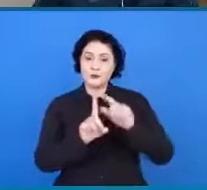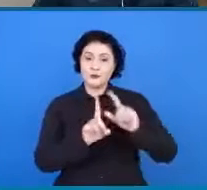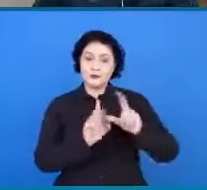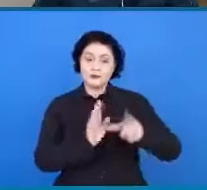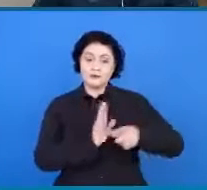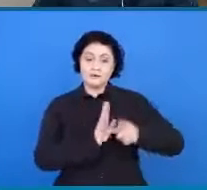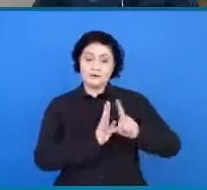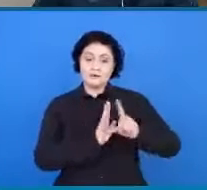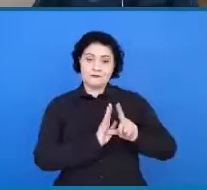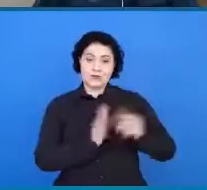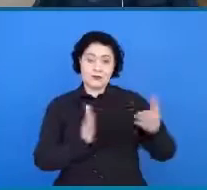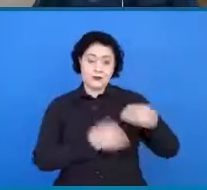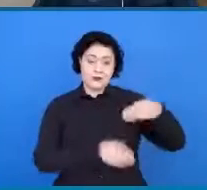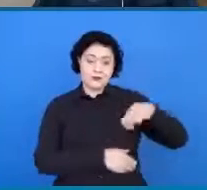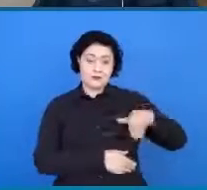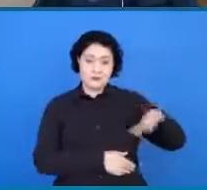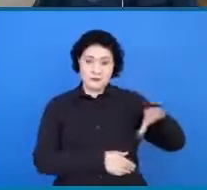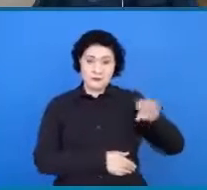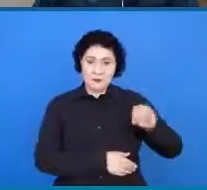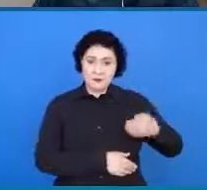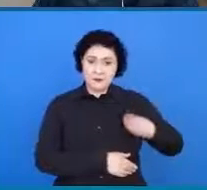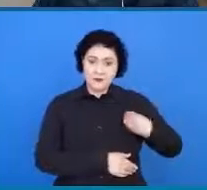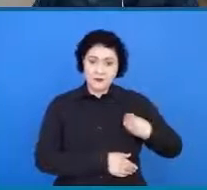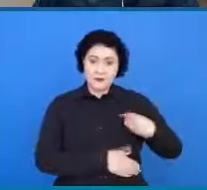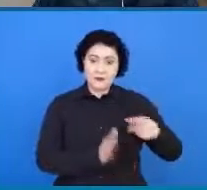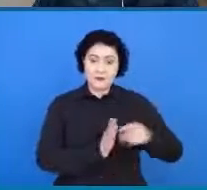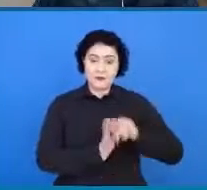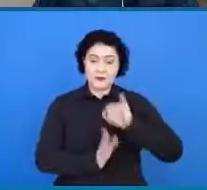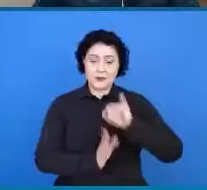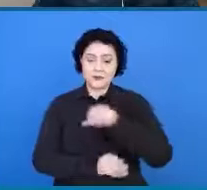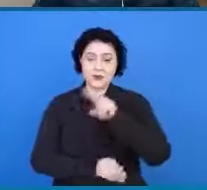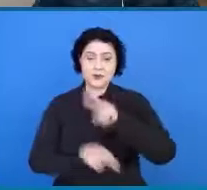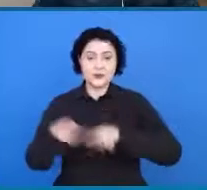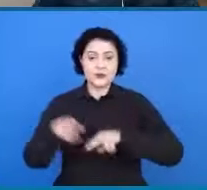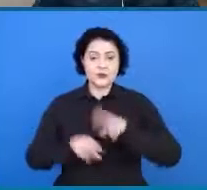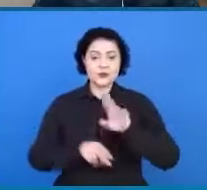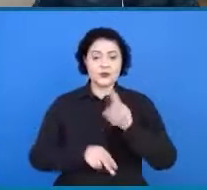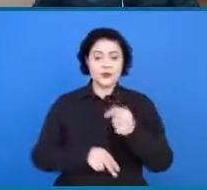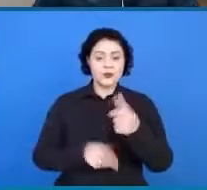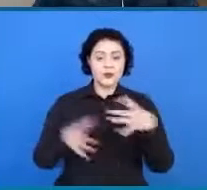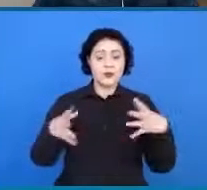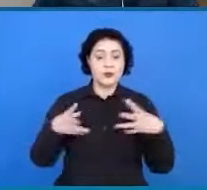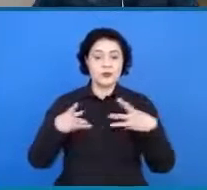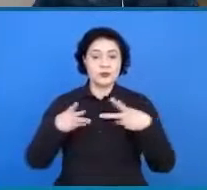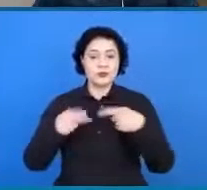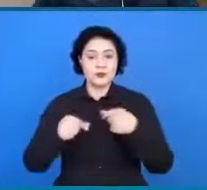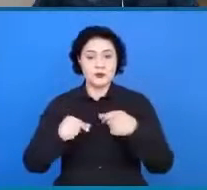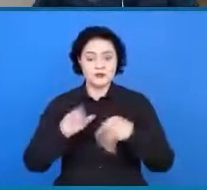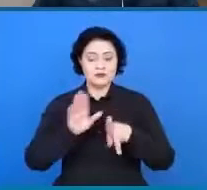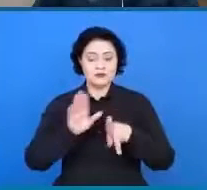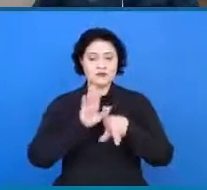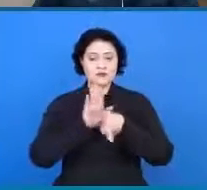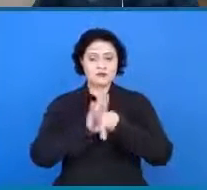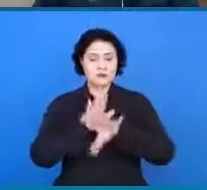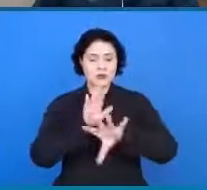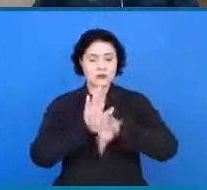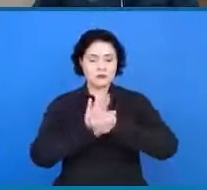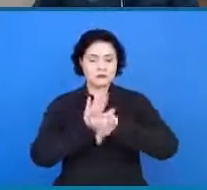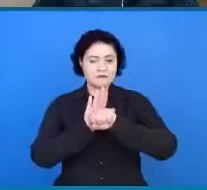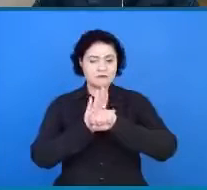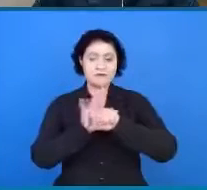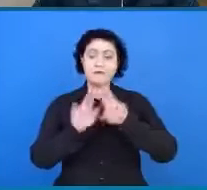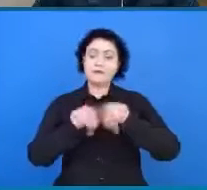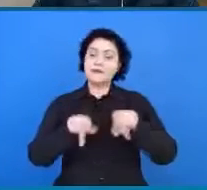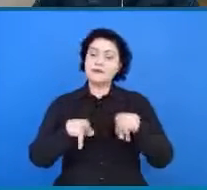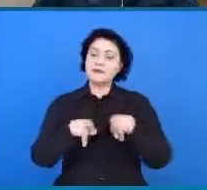nós estamos no mês de maio os programas de Junho já estão praticamente todos gravados né Então para mim